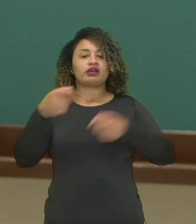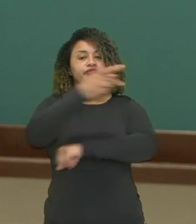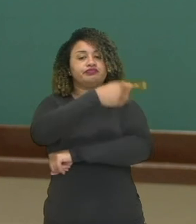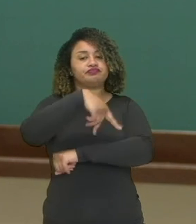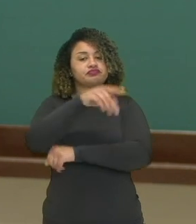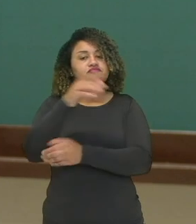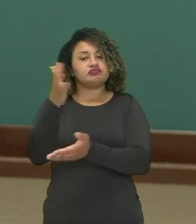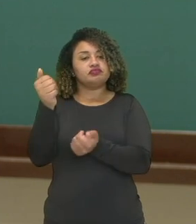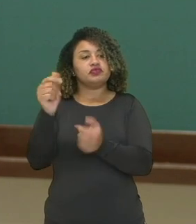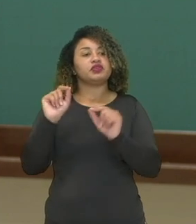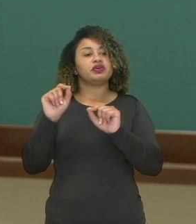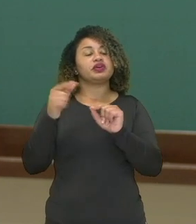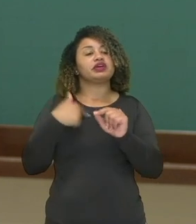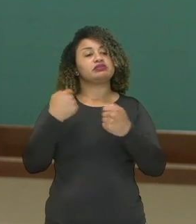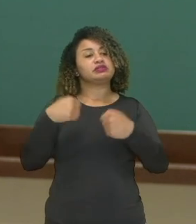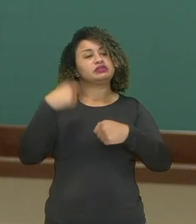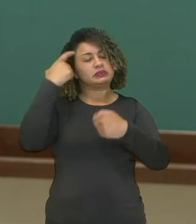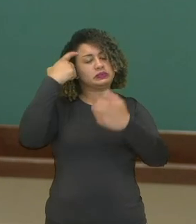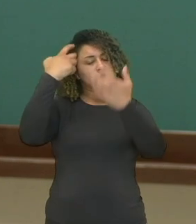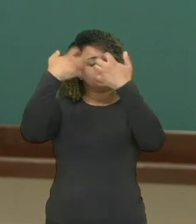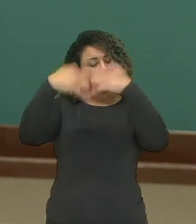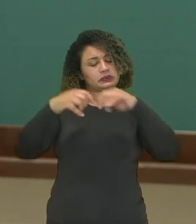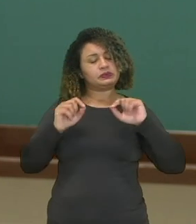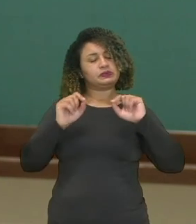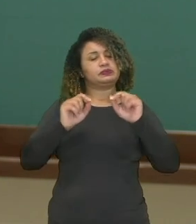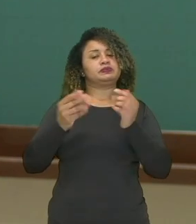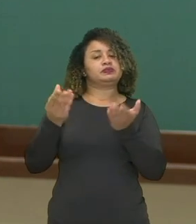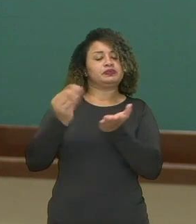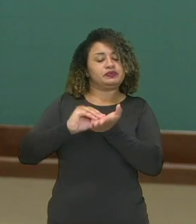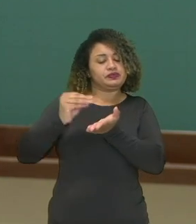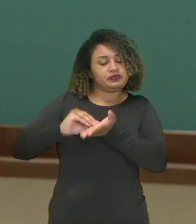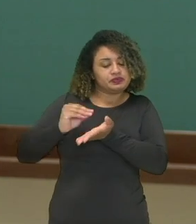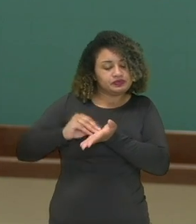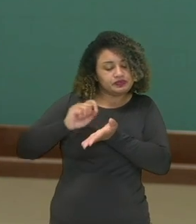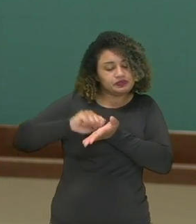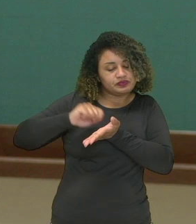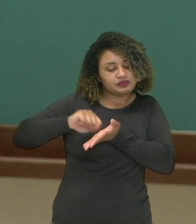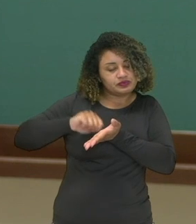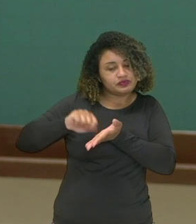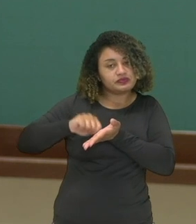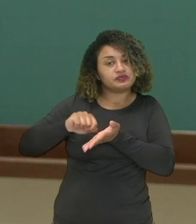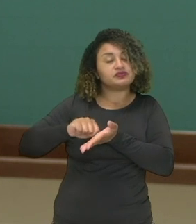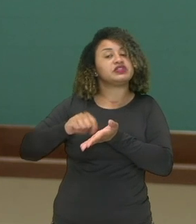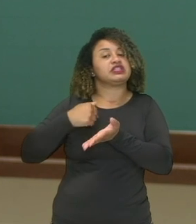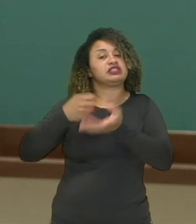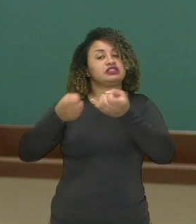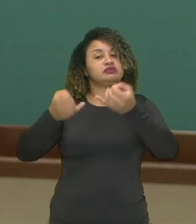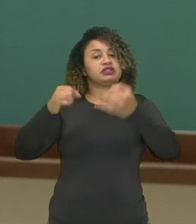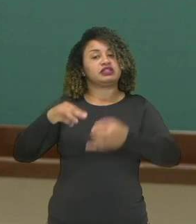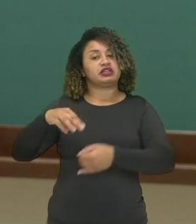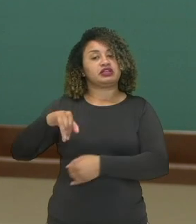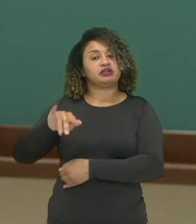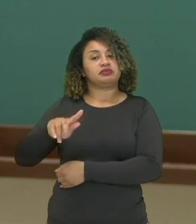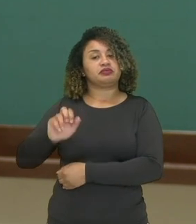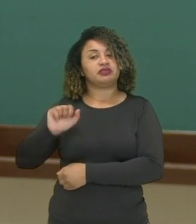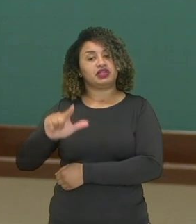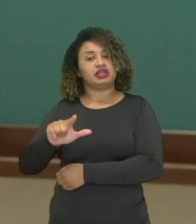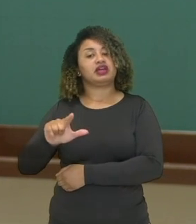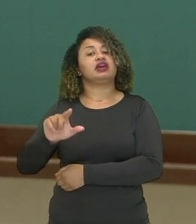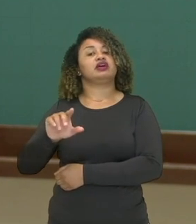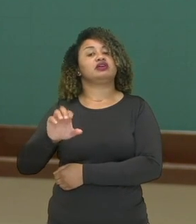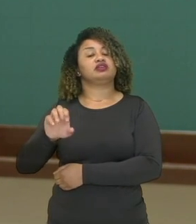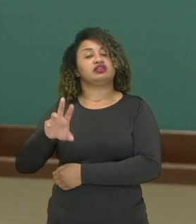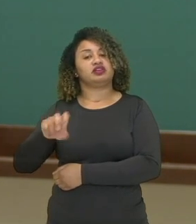España, eu tenho que pensar nas anotações, né? Nós falamos do Miguel Cervantes, falamos da Casa da Leitura,